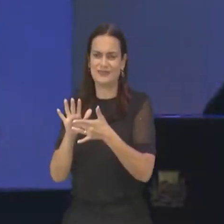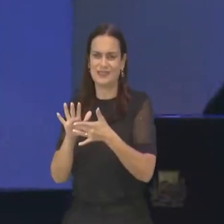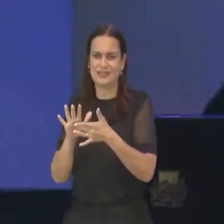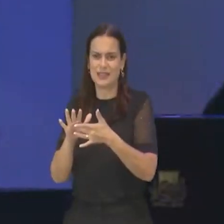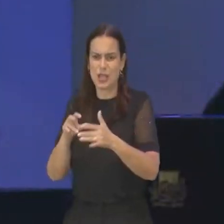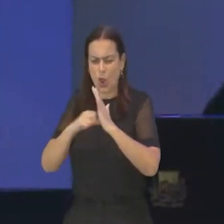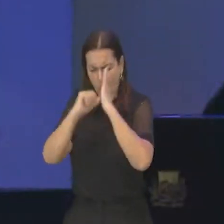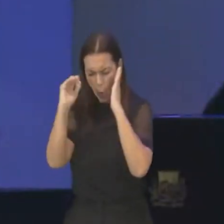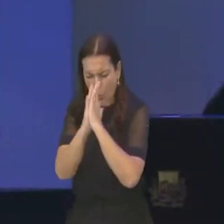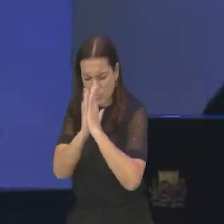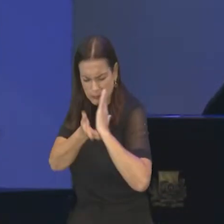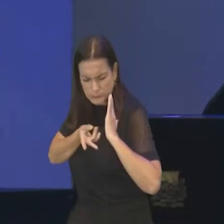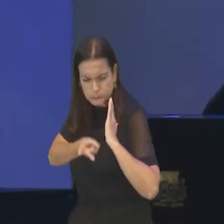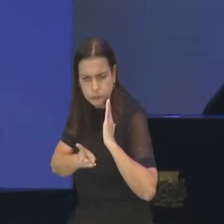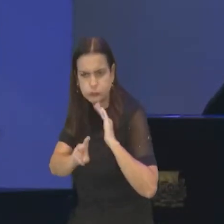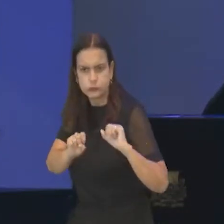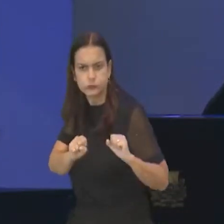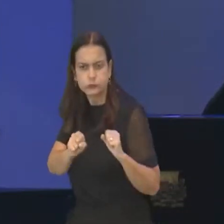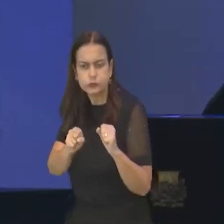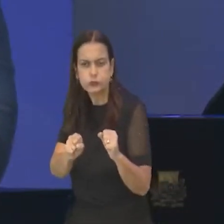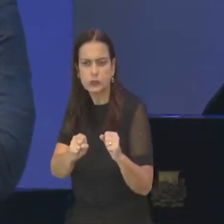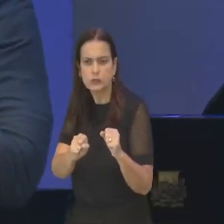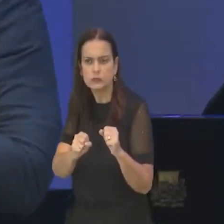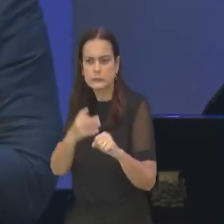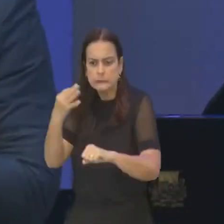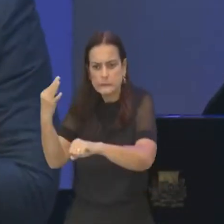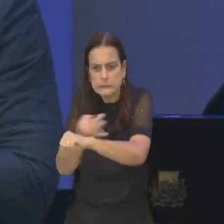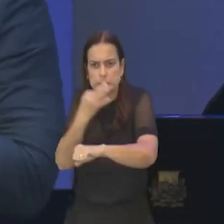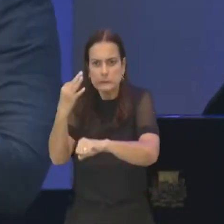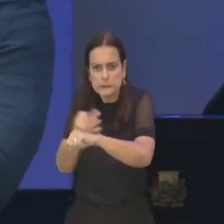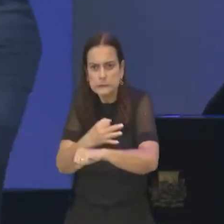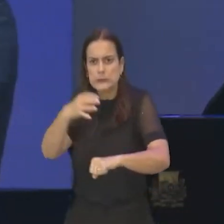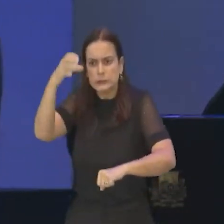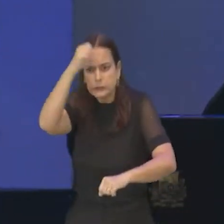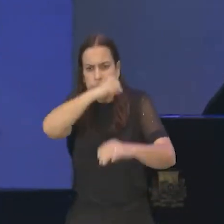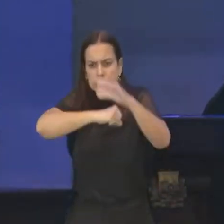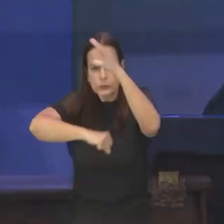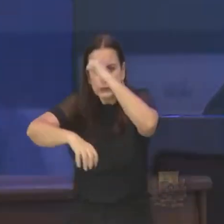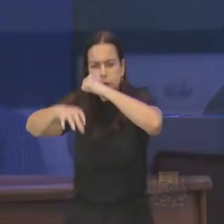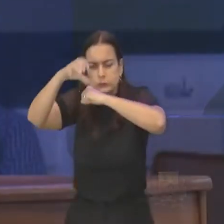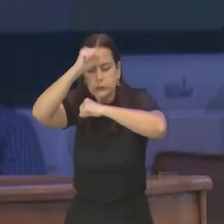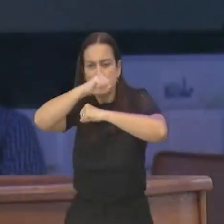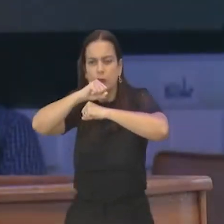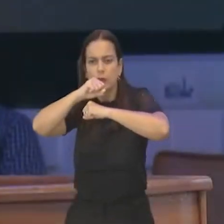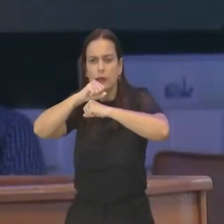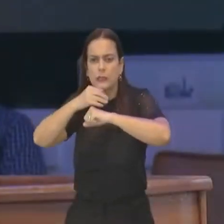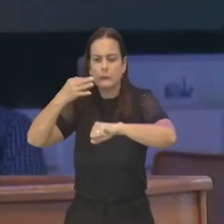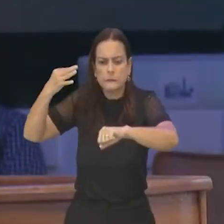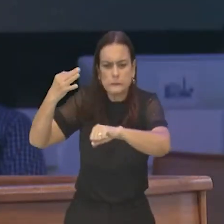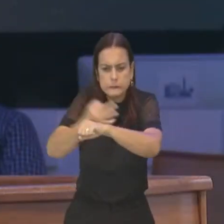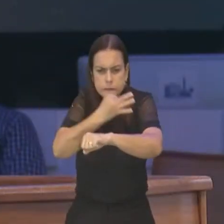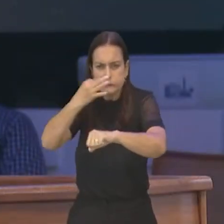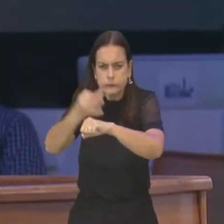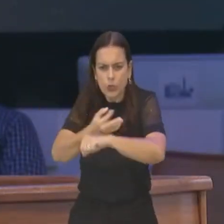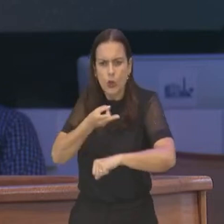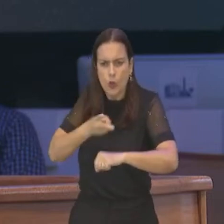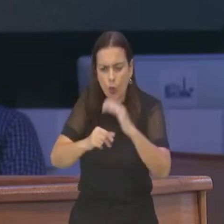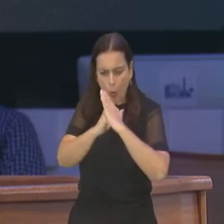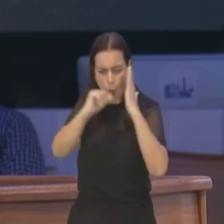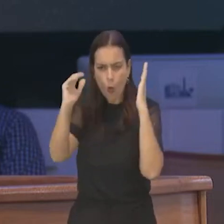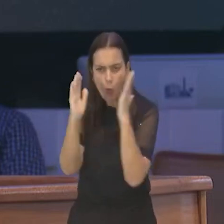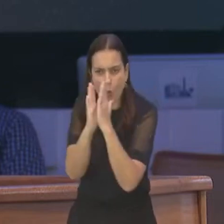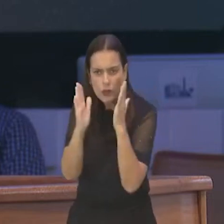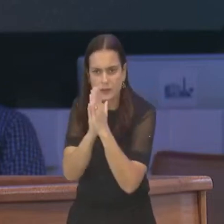nas orações, e essa perseverança na doutrina dos apóstolos, e essa perseverança nas